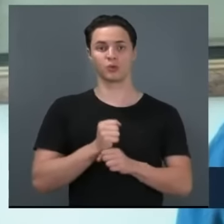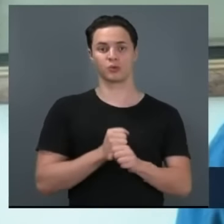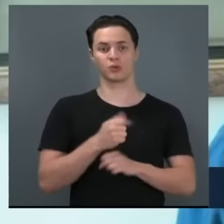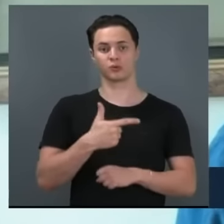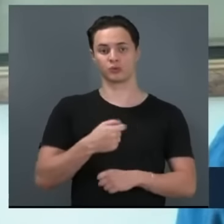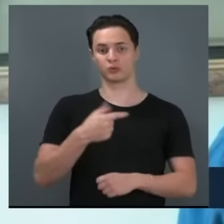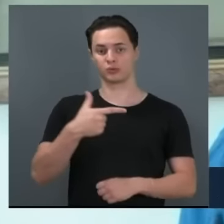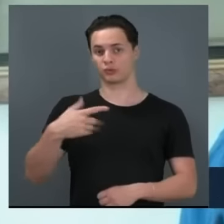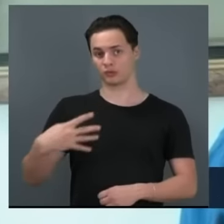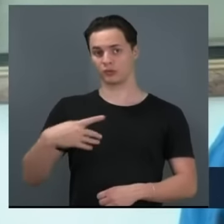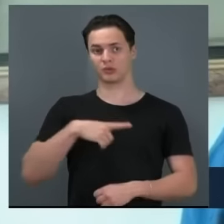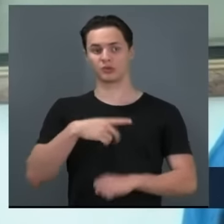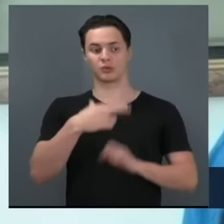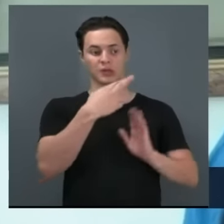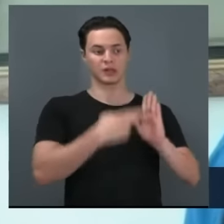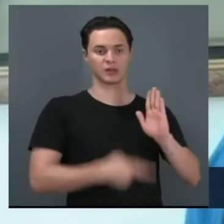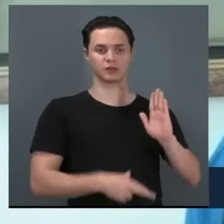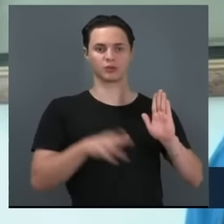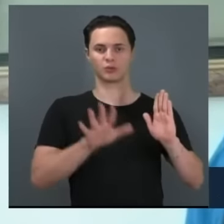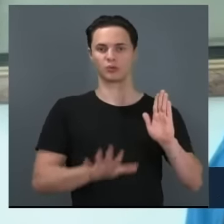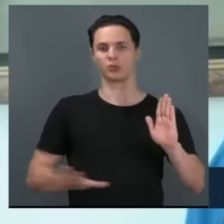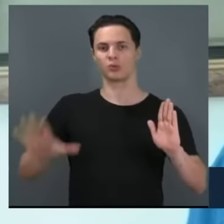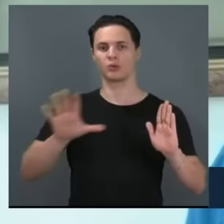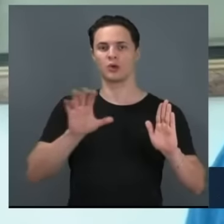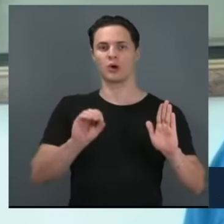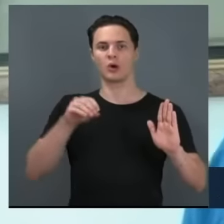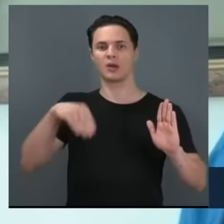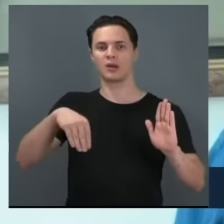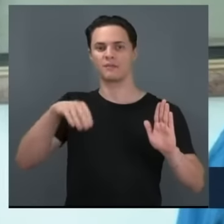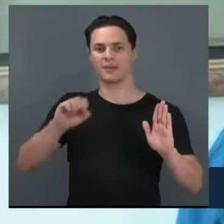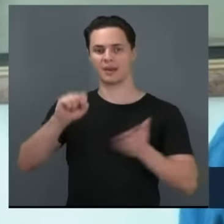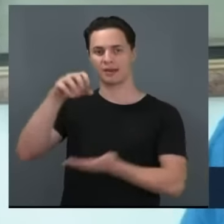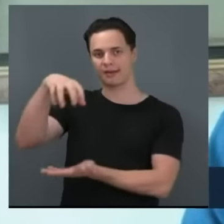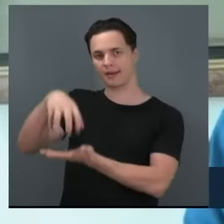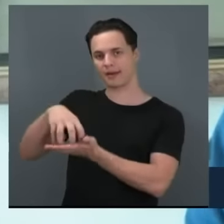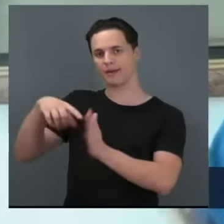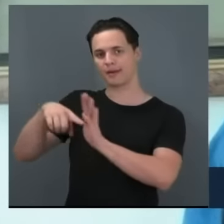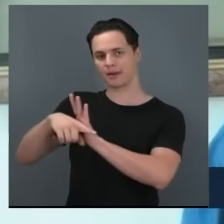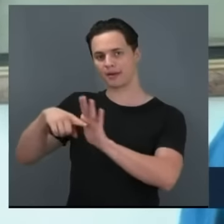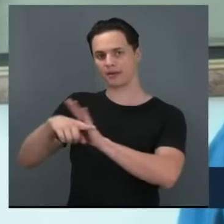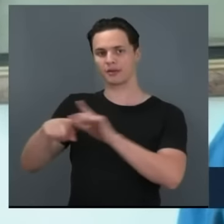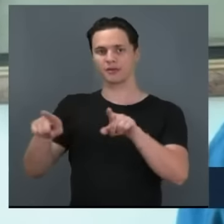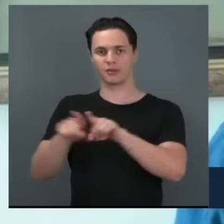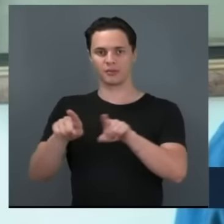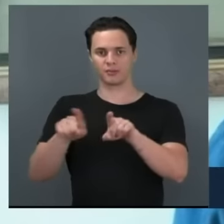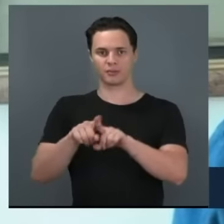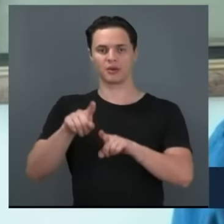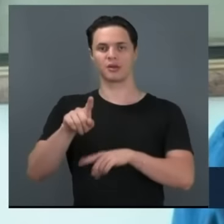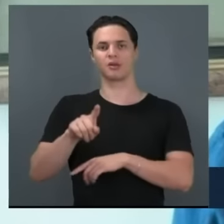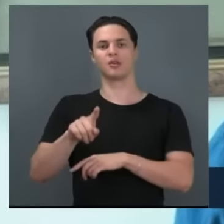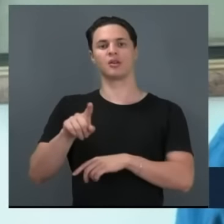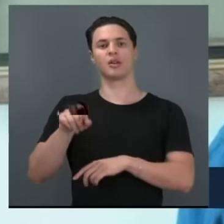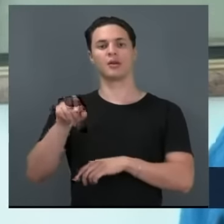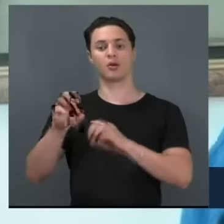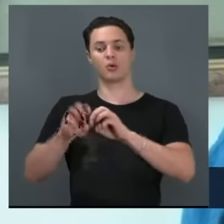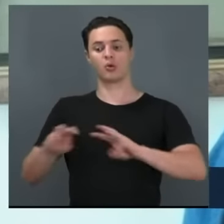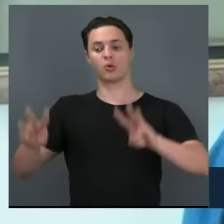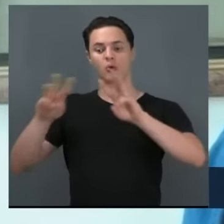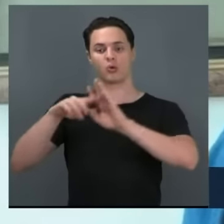o relatório global da Organização Mundial da Saúde e do Fundo das Nações Unidas para a